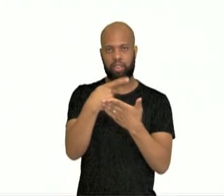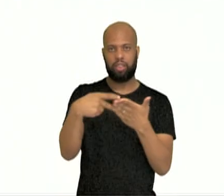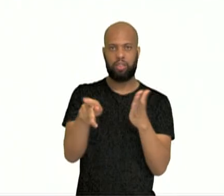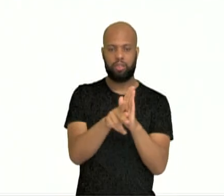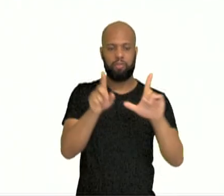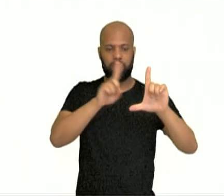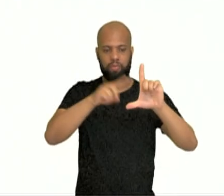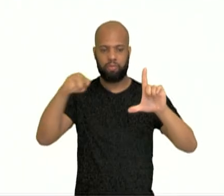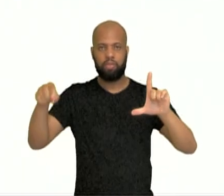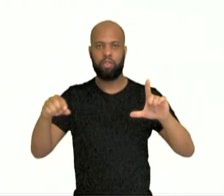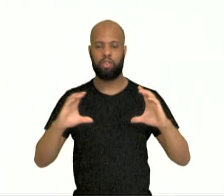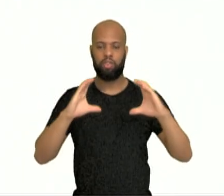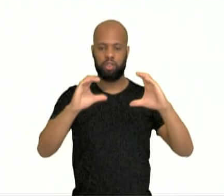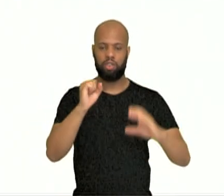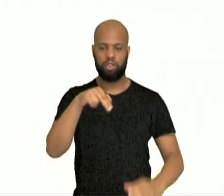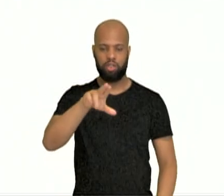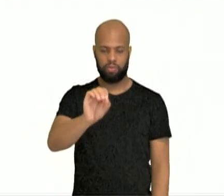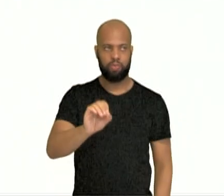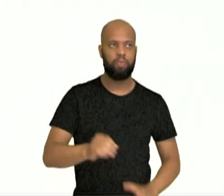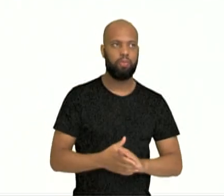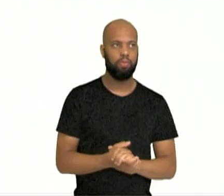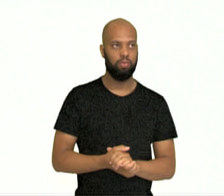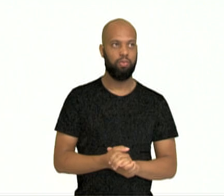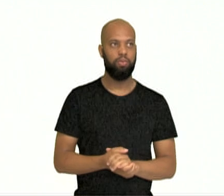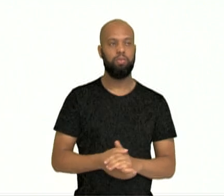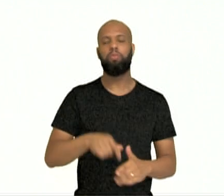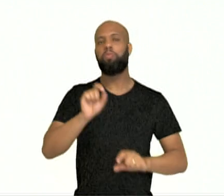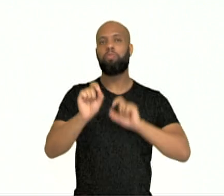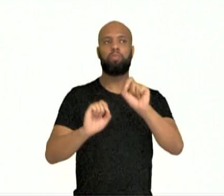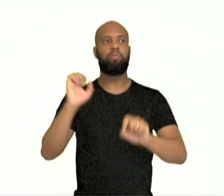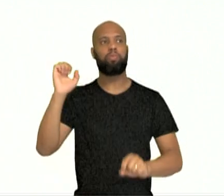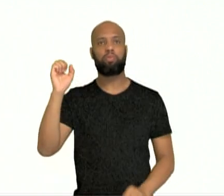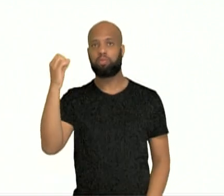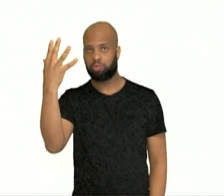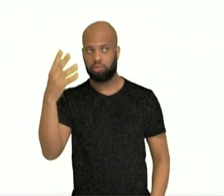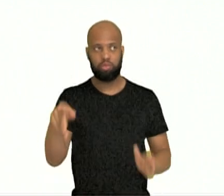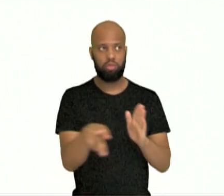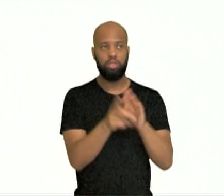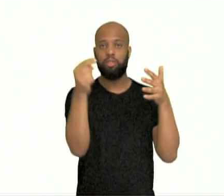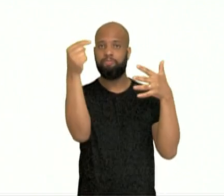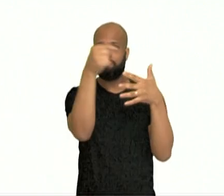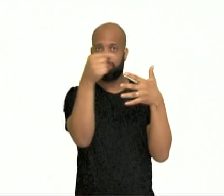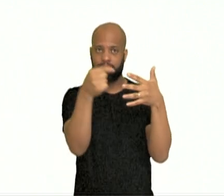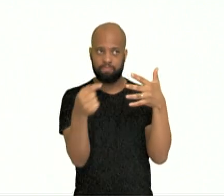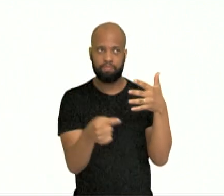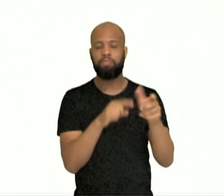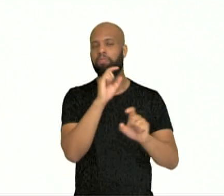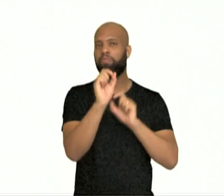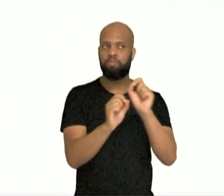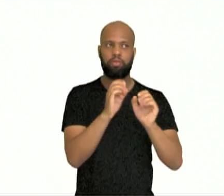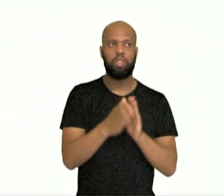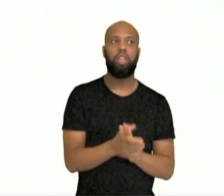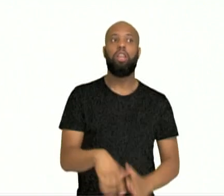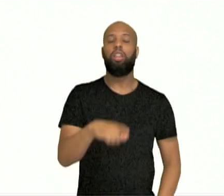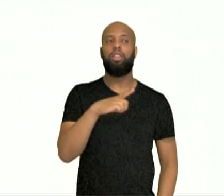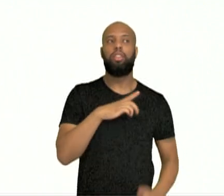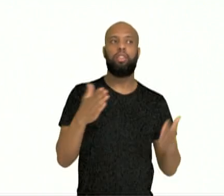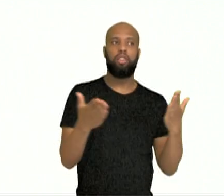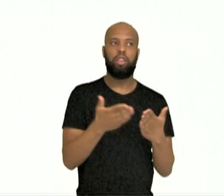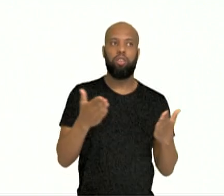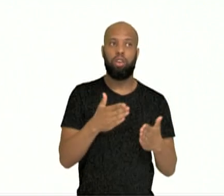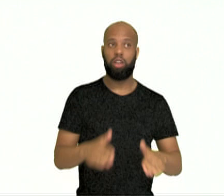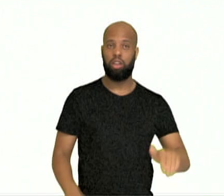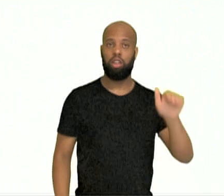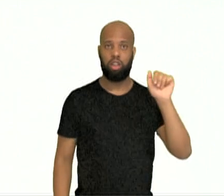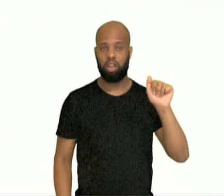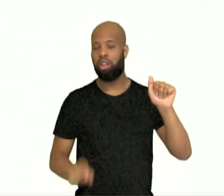de uma senoide. O que acontece com os parâmetros, Então, nós temos aqui o parâmetro